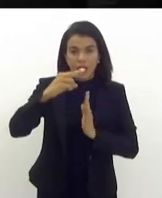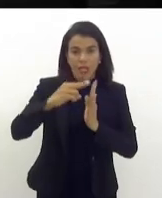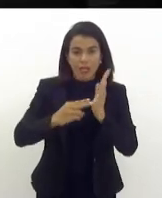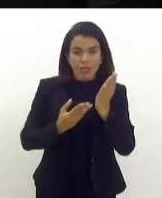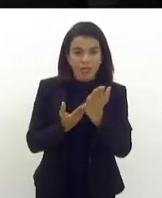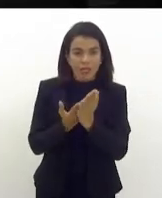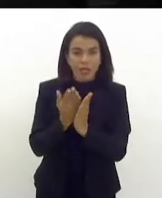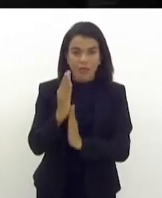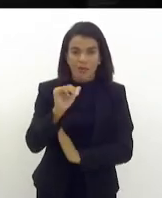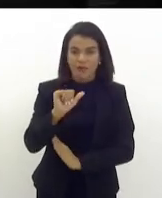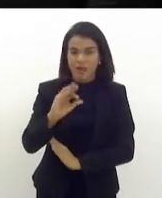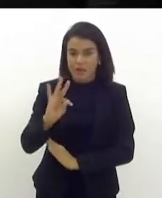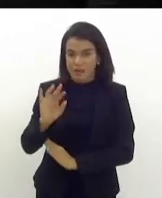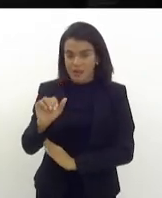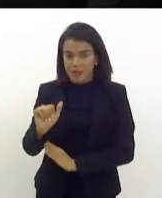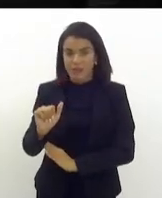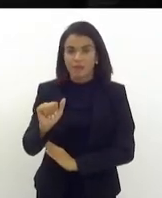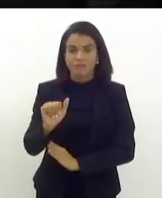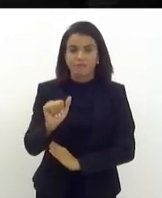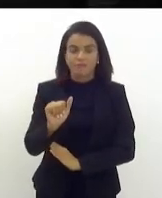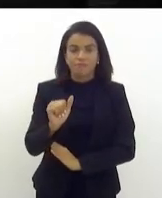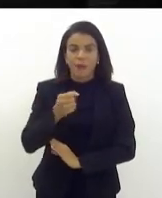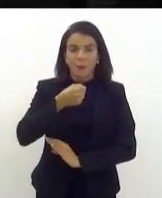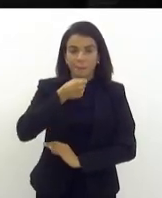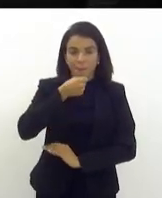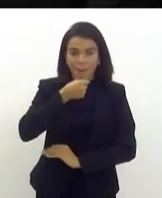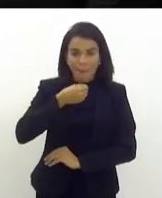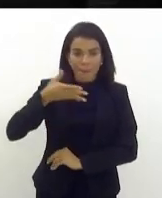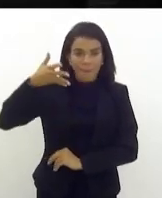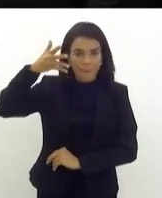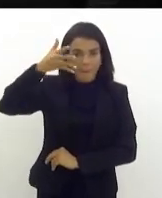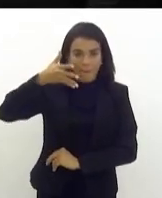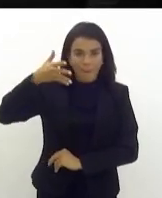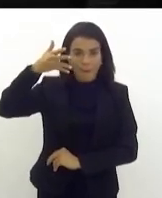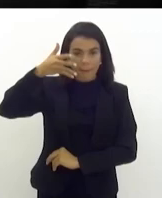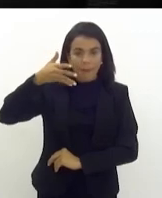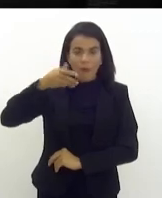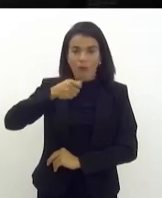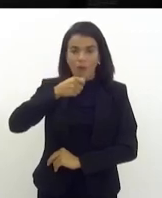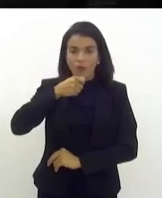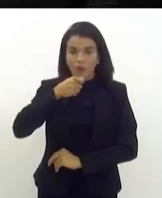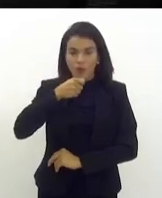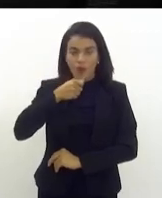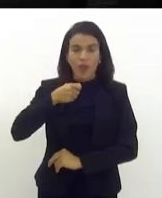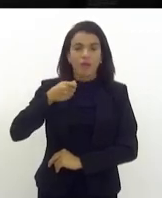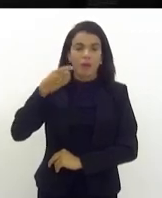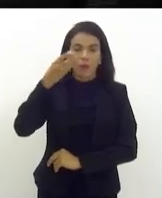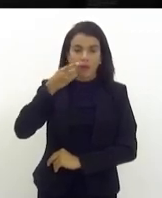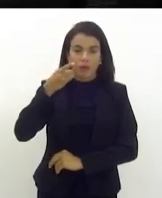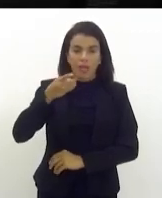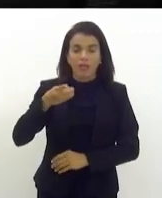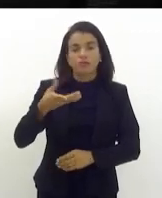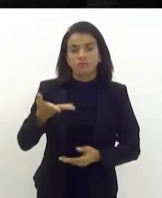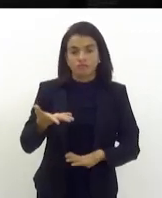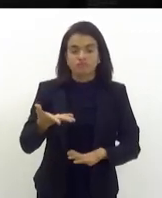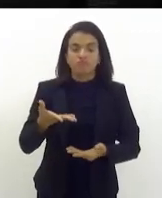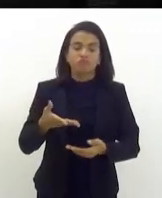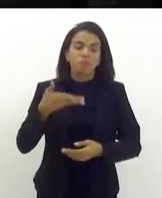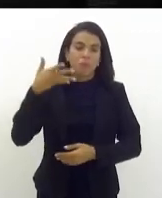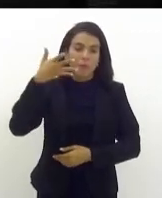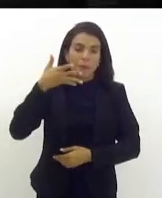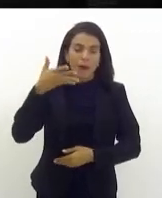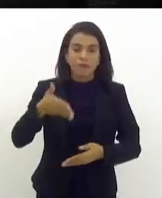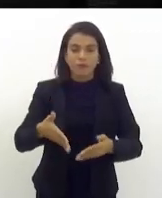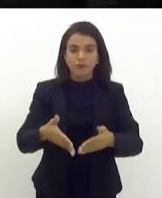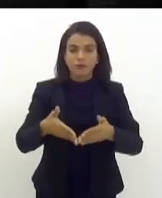Lida e aprovada a ata, passa o expediente inicial. Não havendo oradores inscritos, a presidência suspende os trabalhos